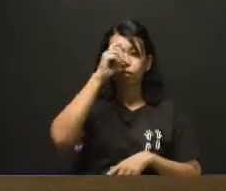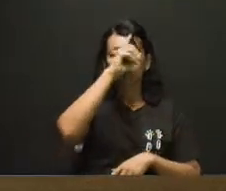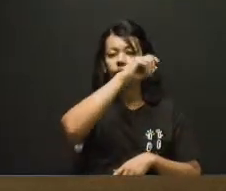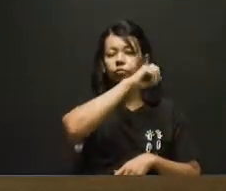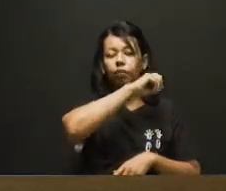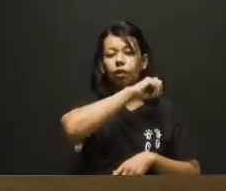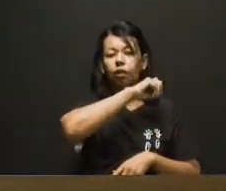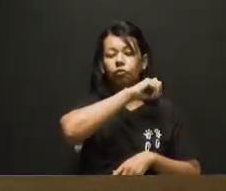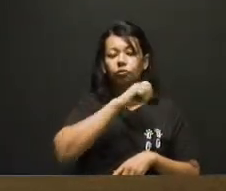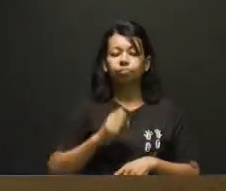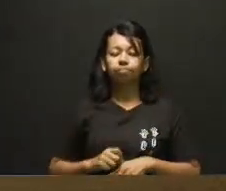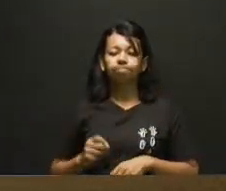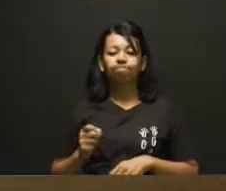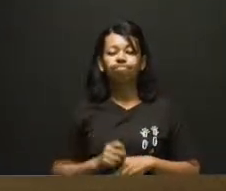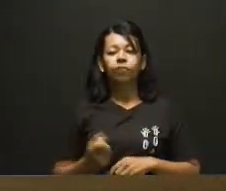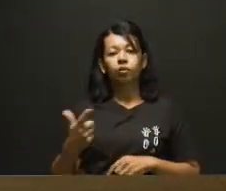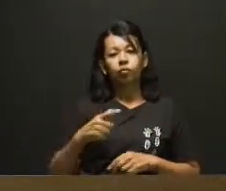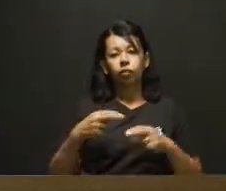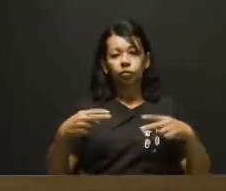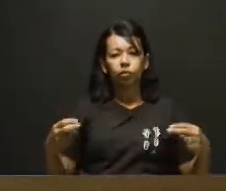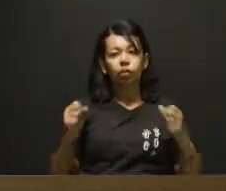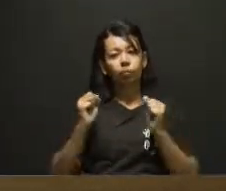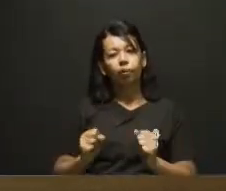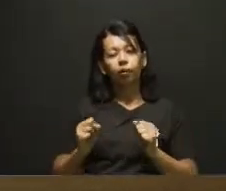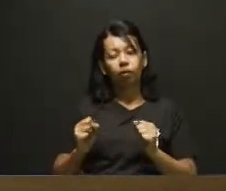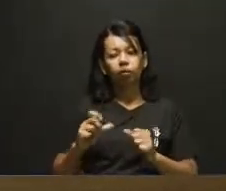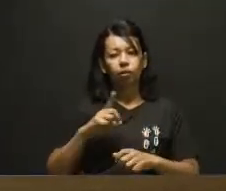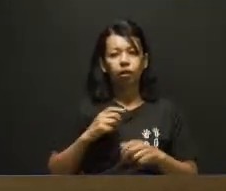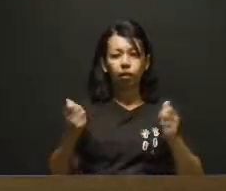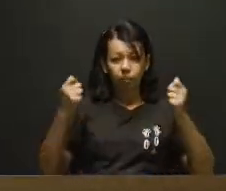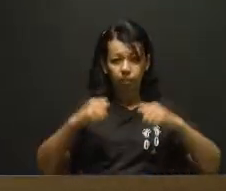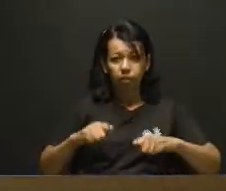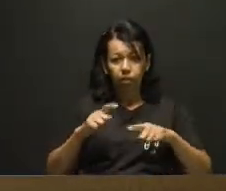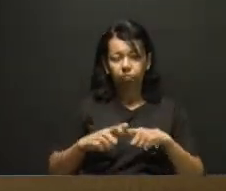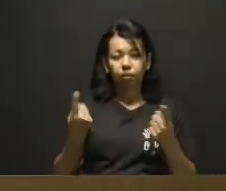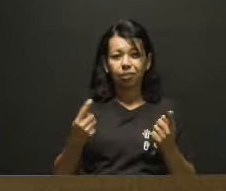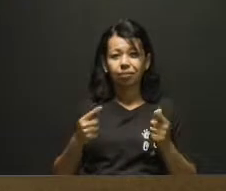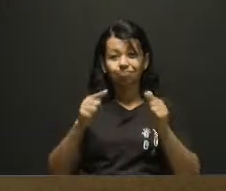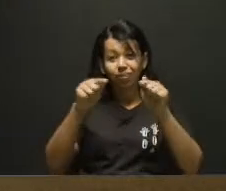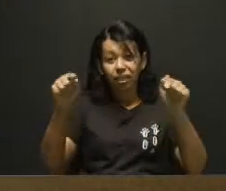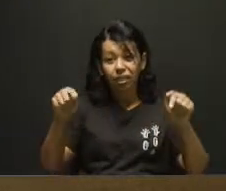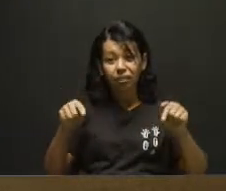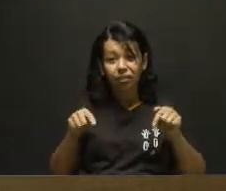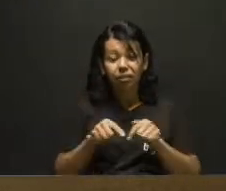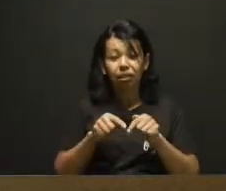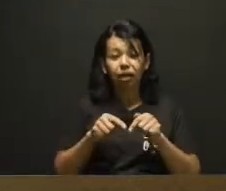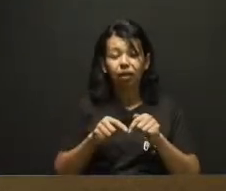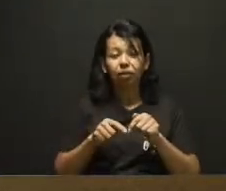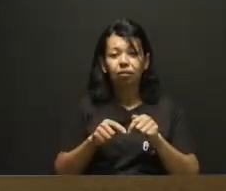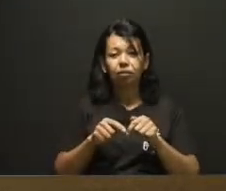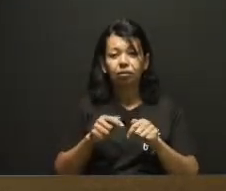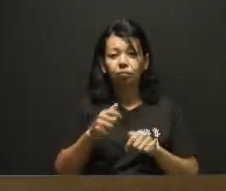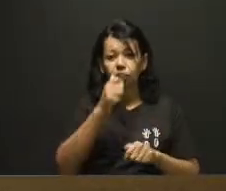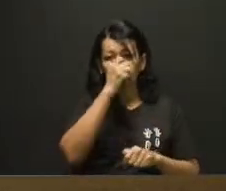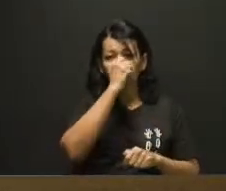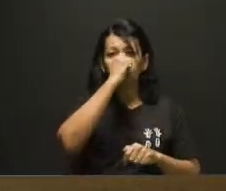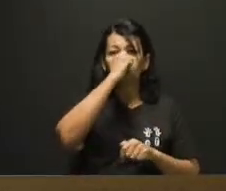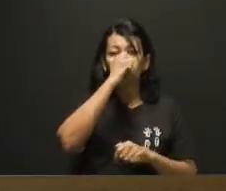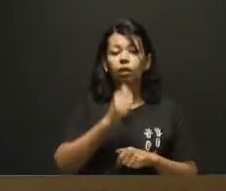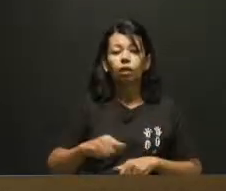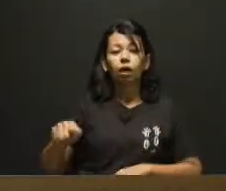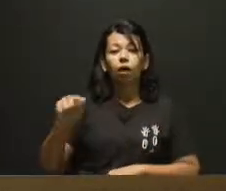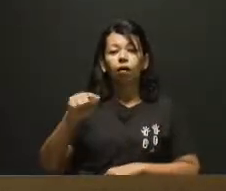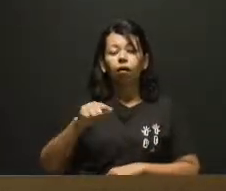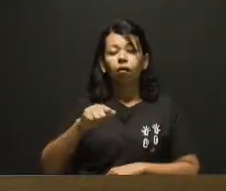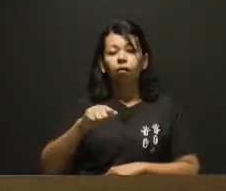fundo e outra podem até estar capacidades mas as salas são cheias eu já fui professor de sala de aula eu